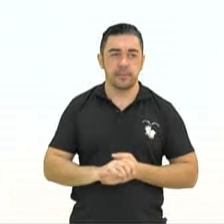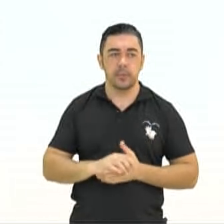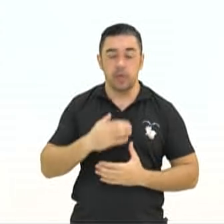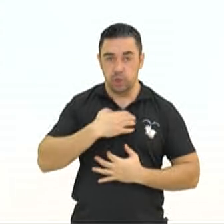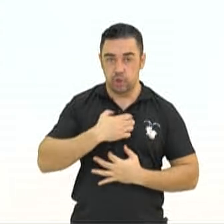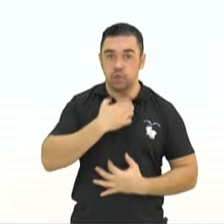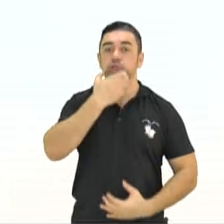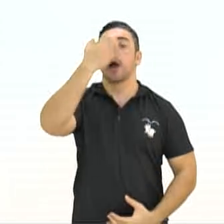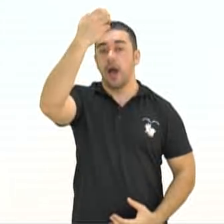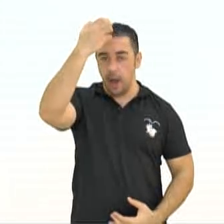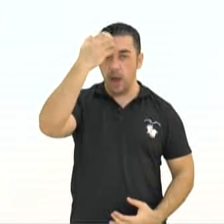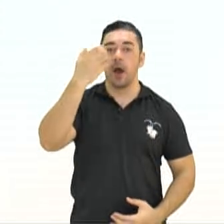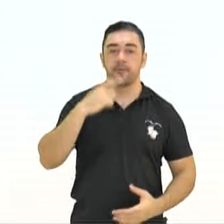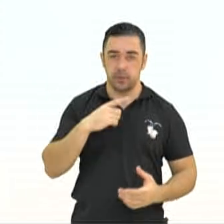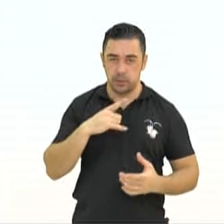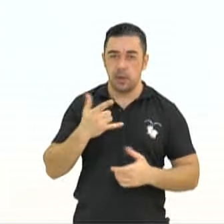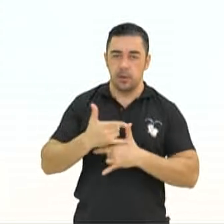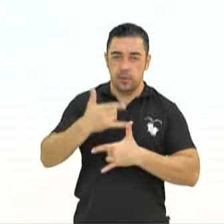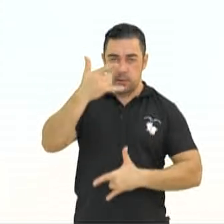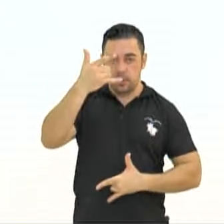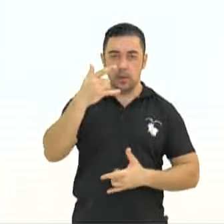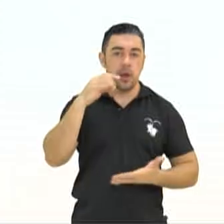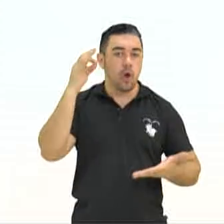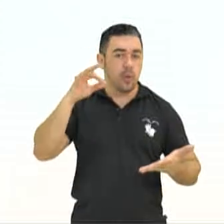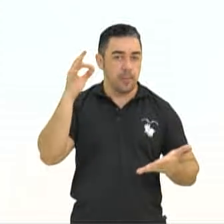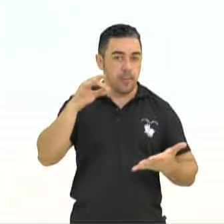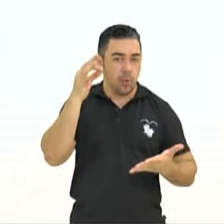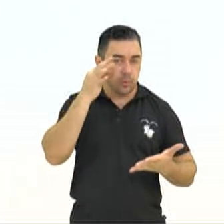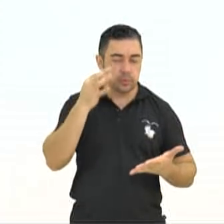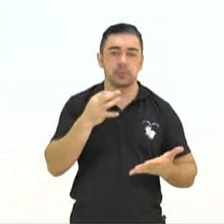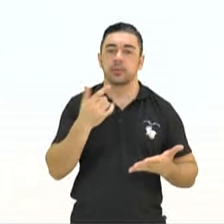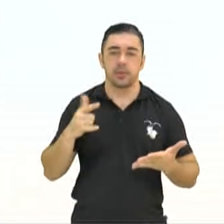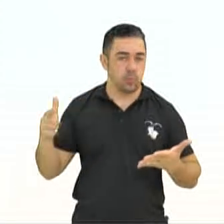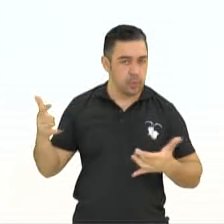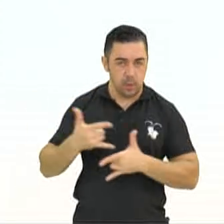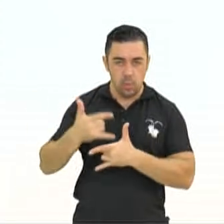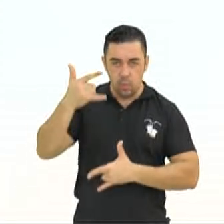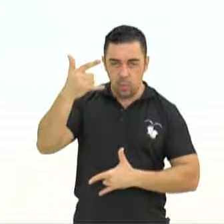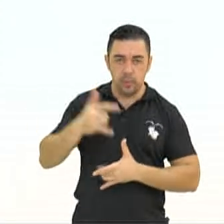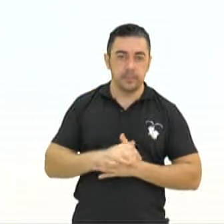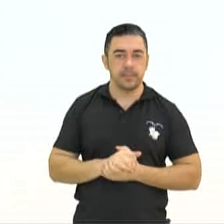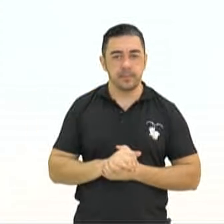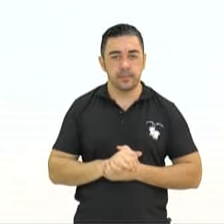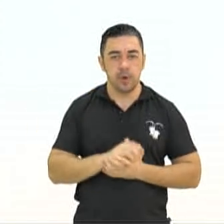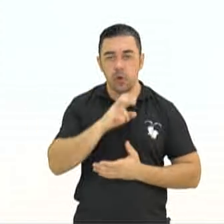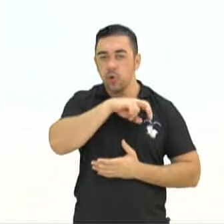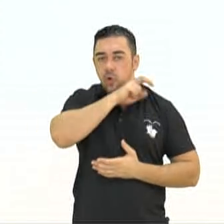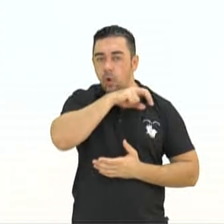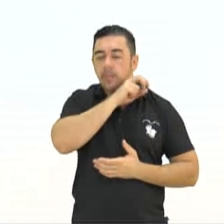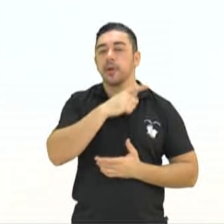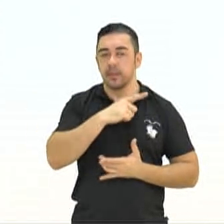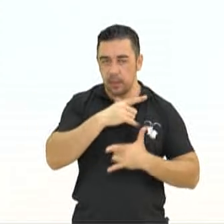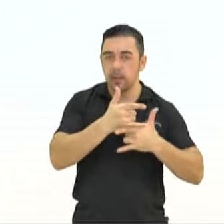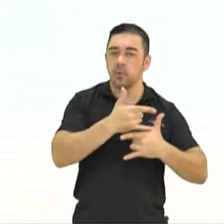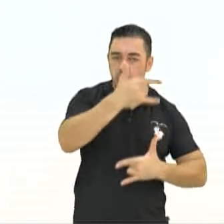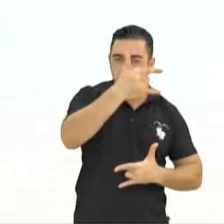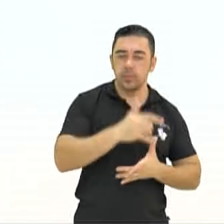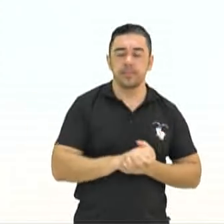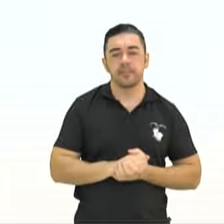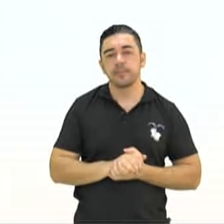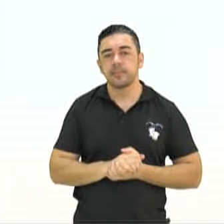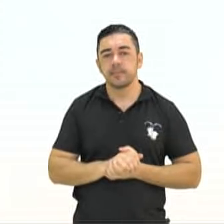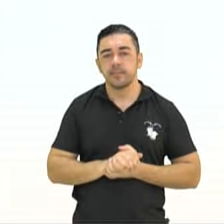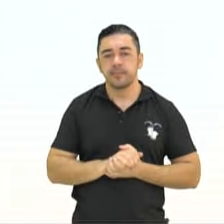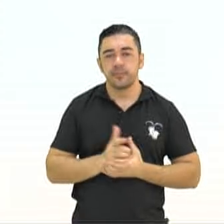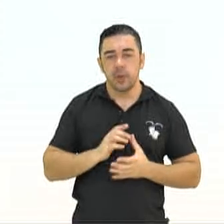um vertebrado bem grandão. A mosquinha ali, um invertebrado. A cobra, vertebrado. A